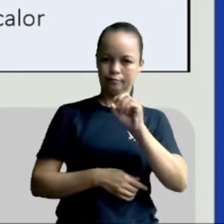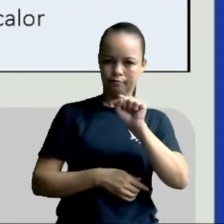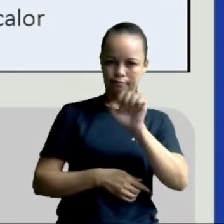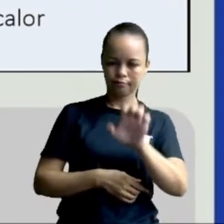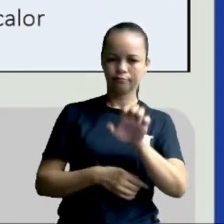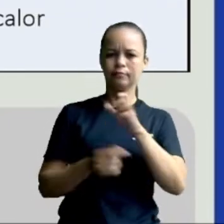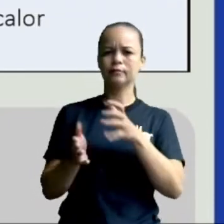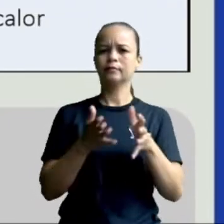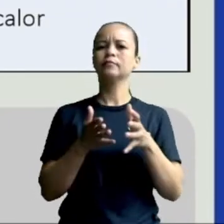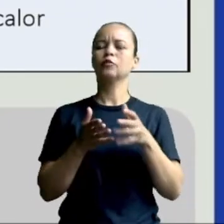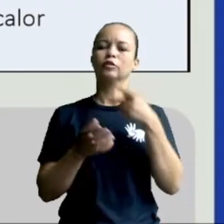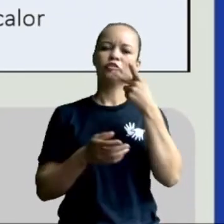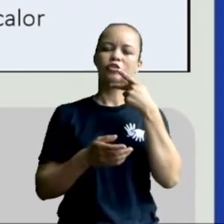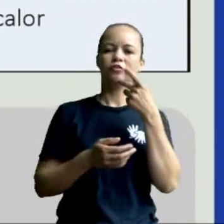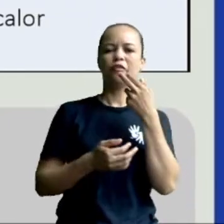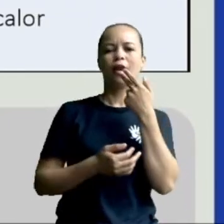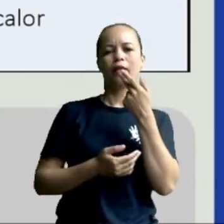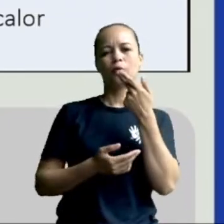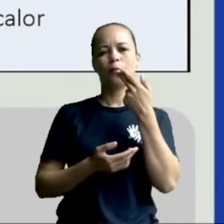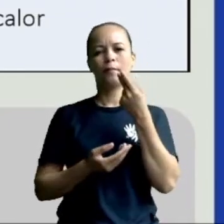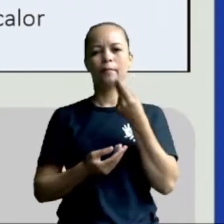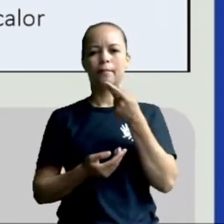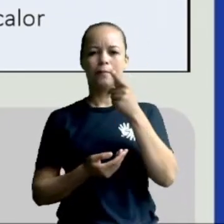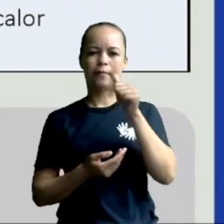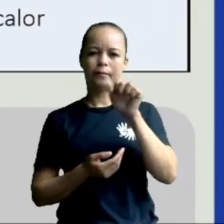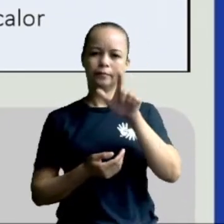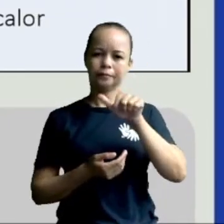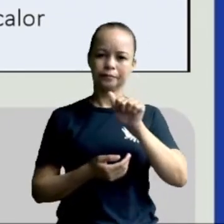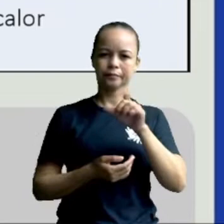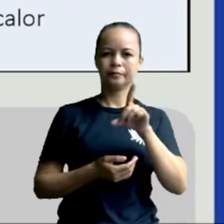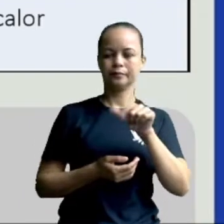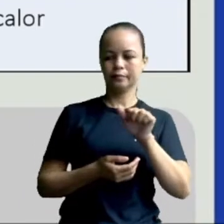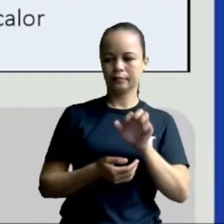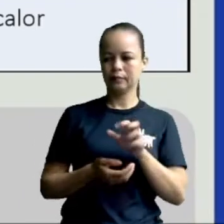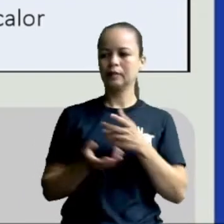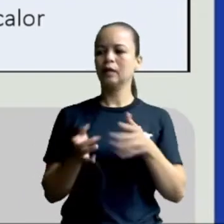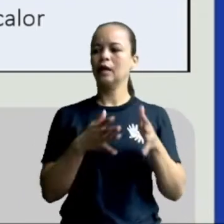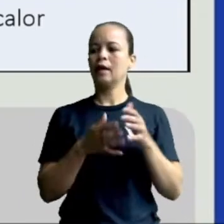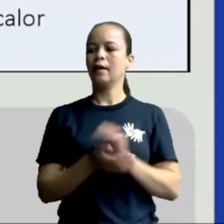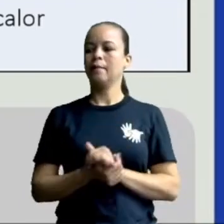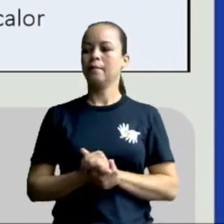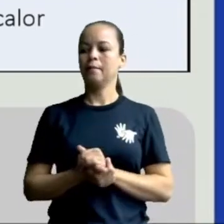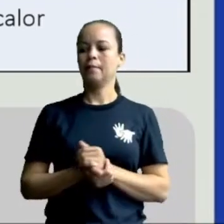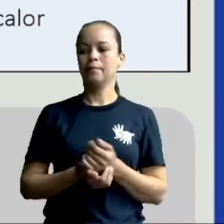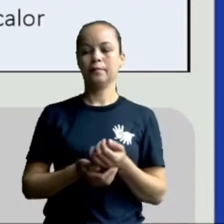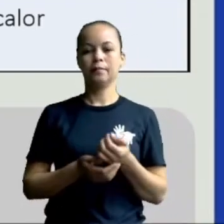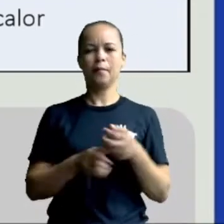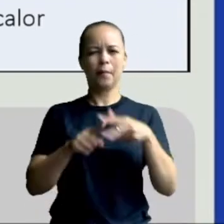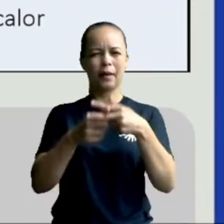as mecanorreceptores. E aqui eu posso destacar pressão, aí tem os chamados